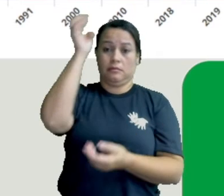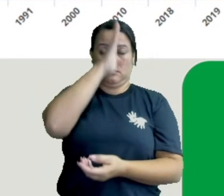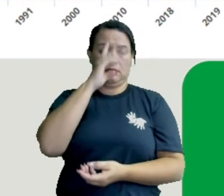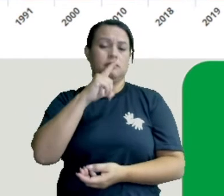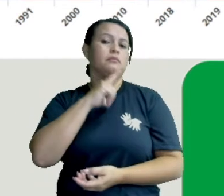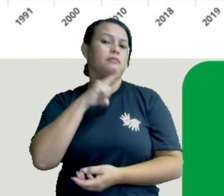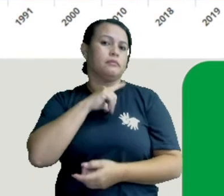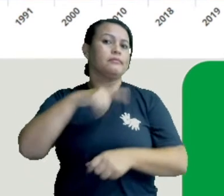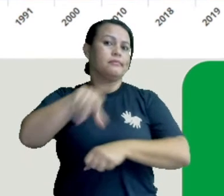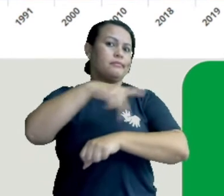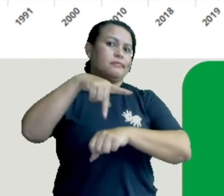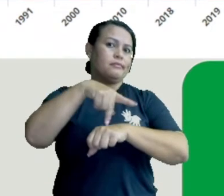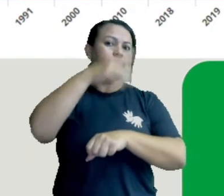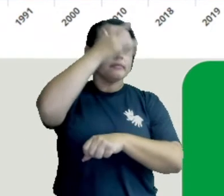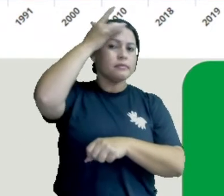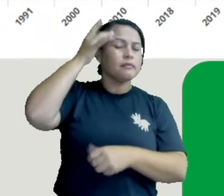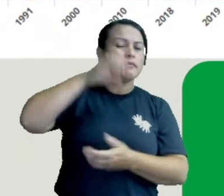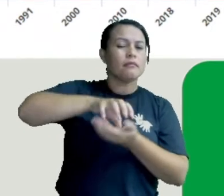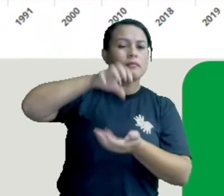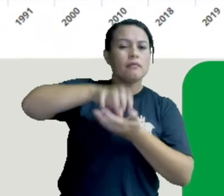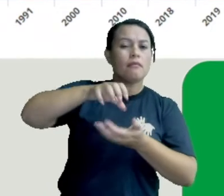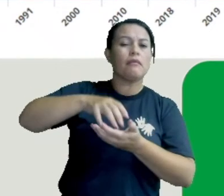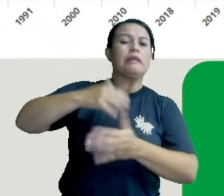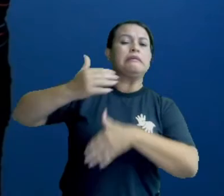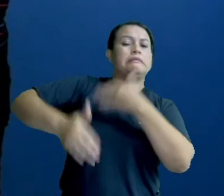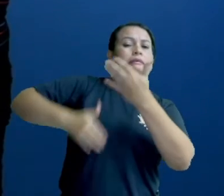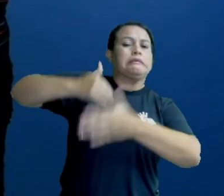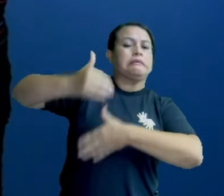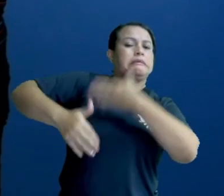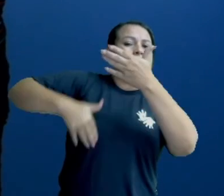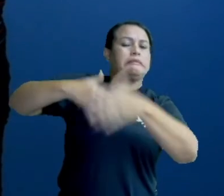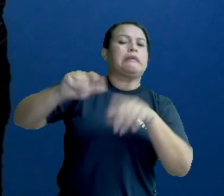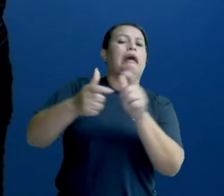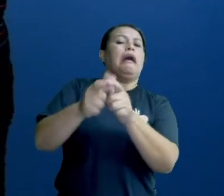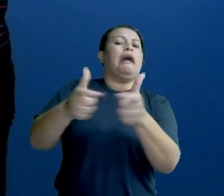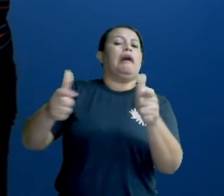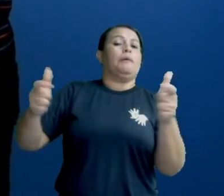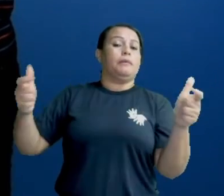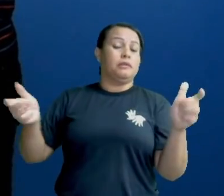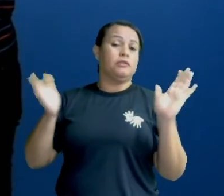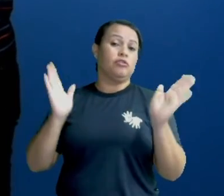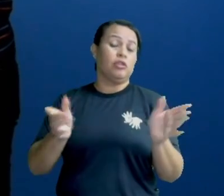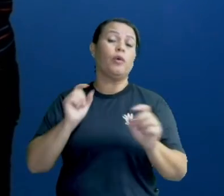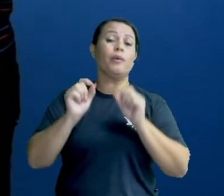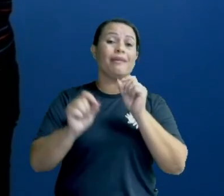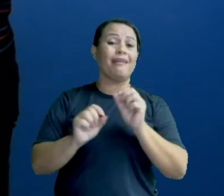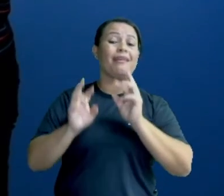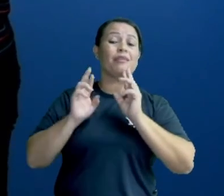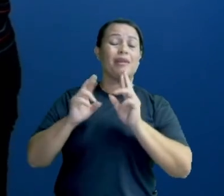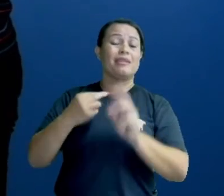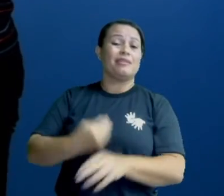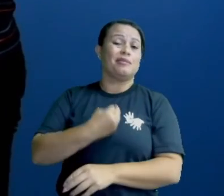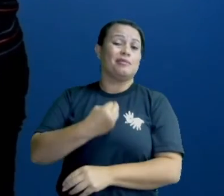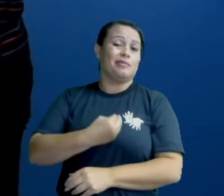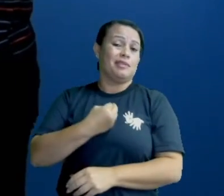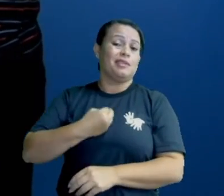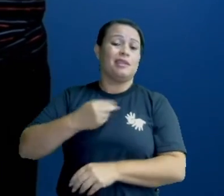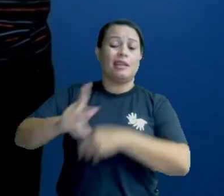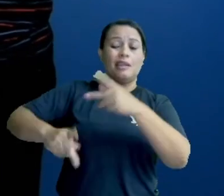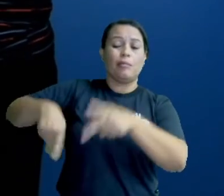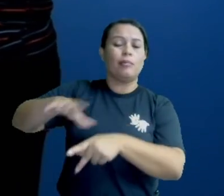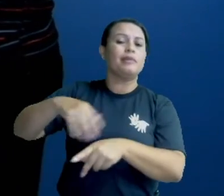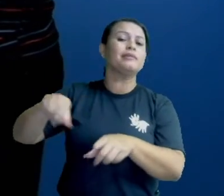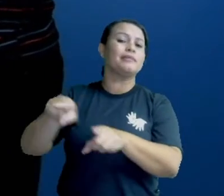que tem um grande número de idosos, né, e essa tendência vai a cada vez aumentando, já que a expectativa de vida da nossa população também